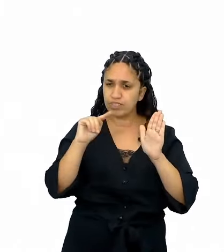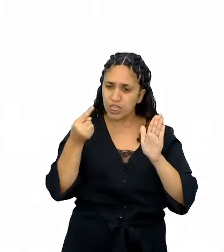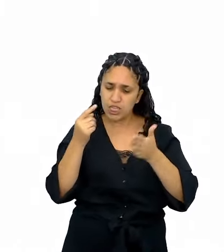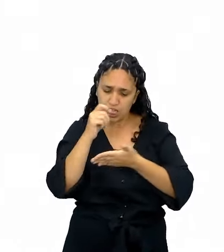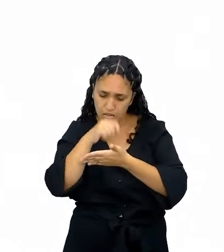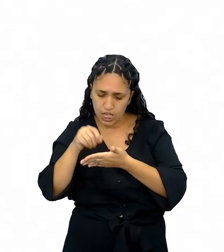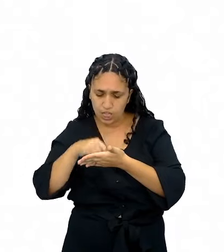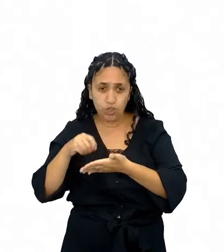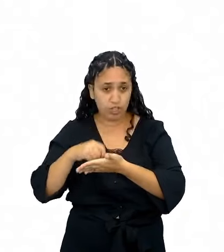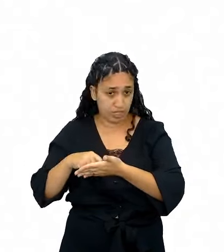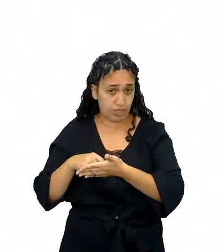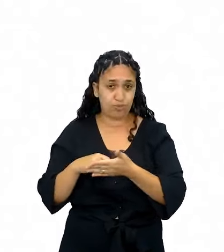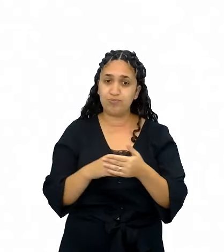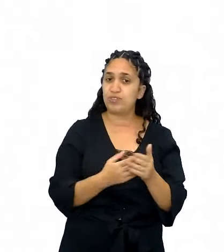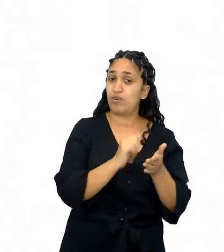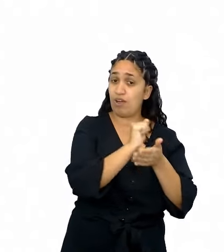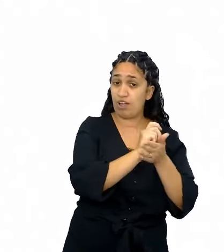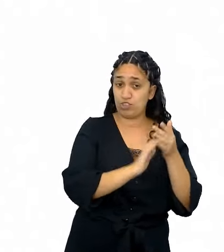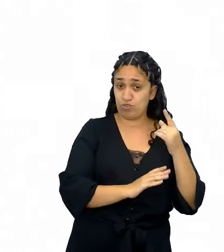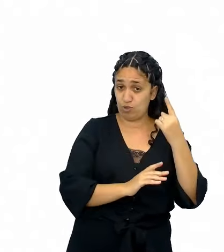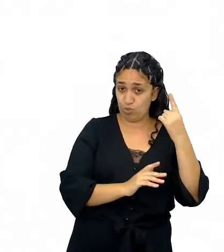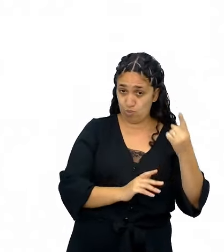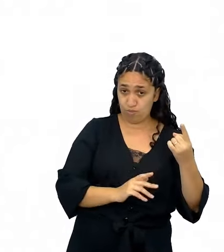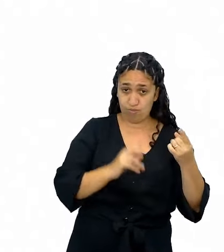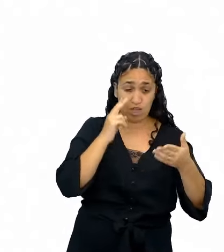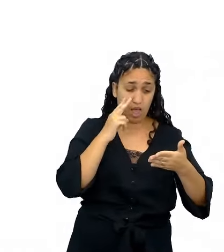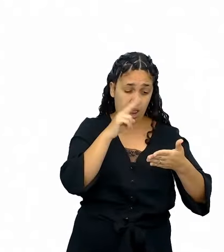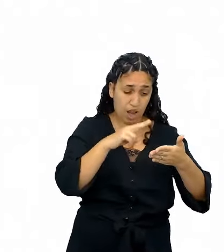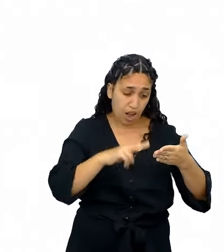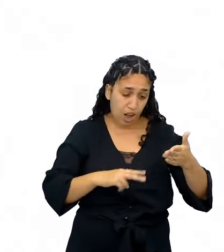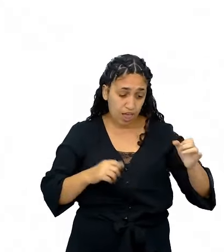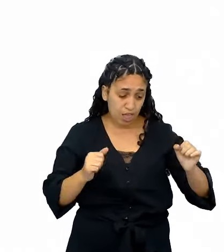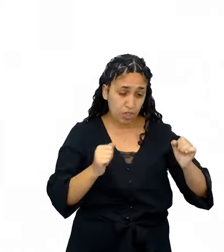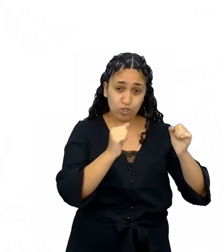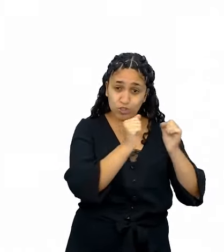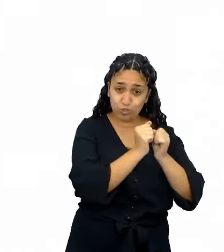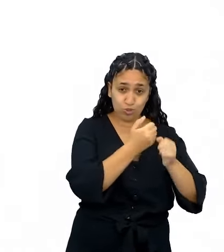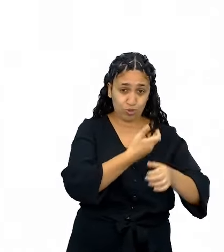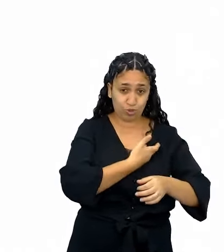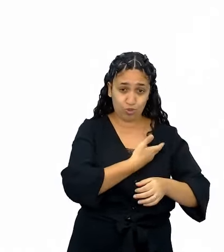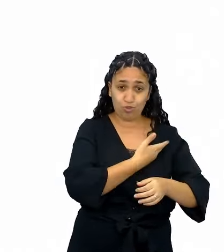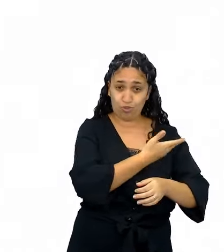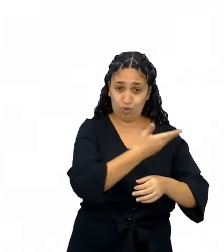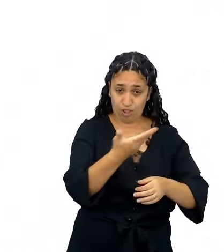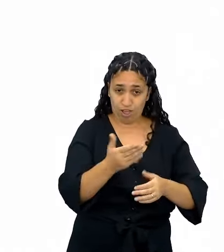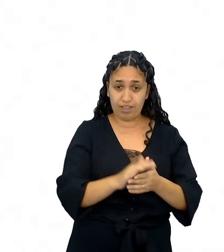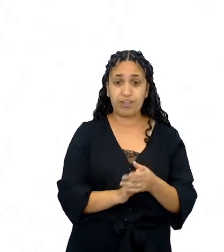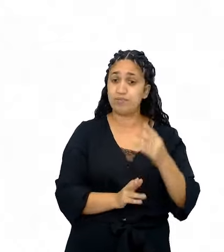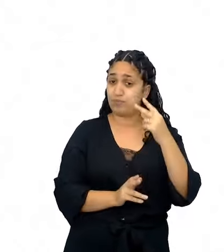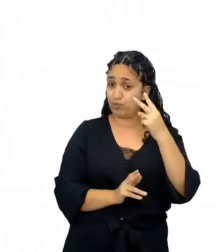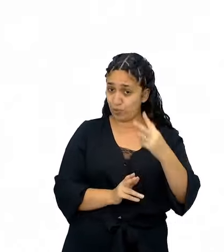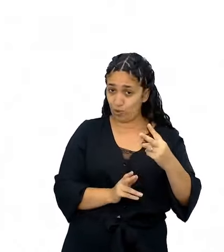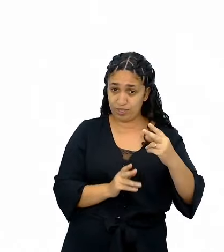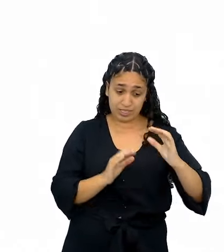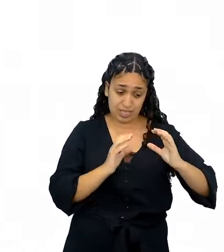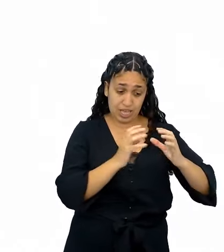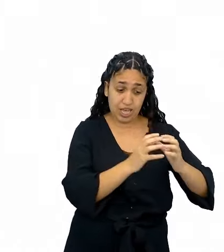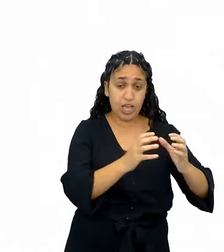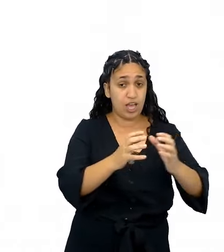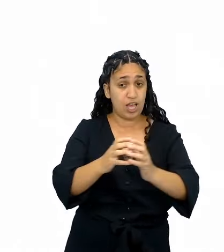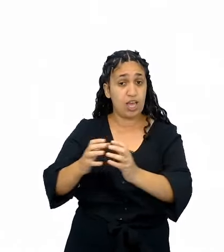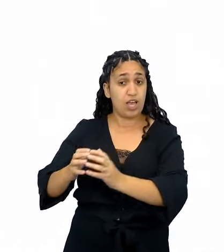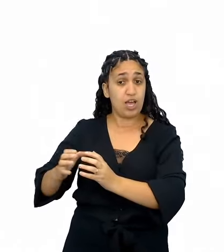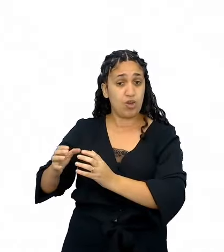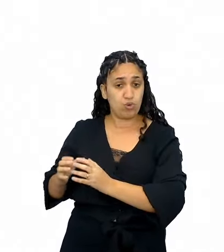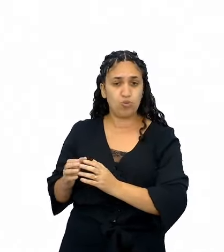selecionado. Na 2, em grupos, destacar os principais pontos de cada parágrafo. E na 3,